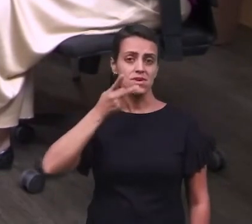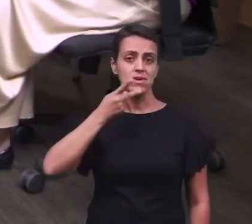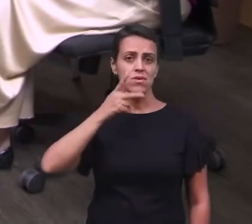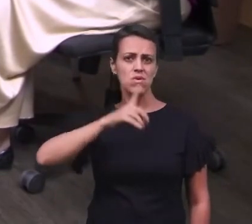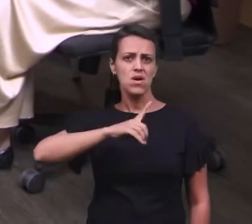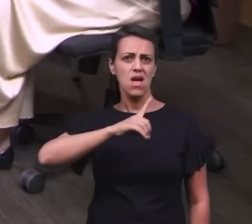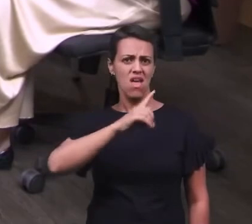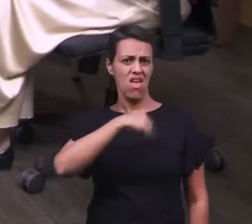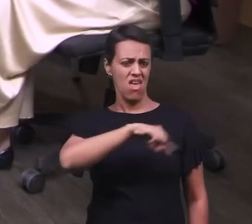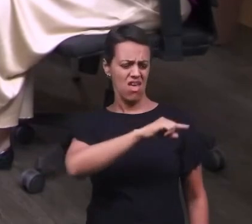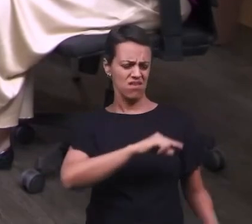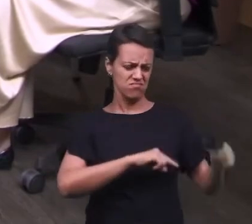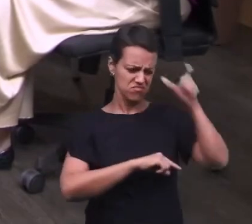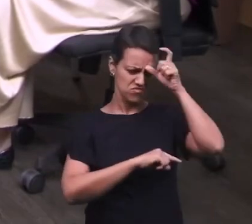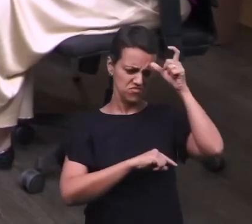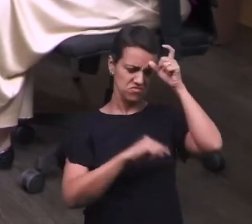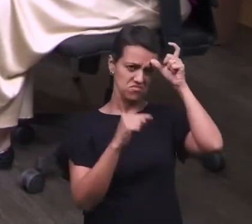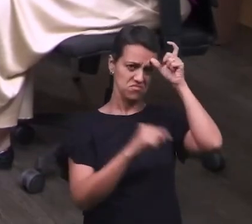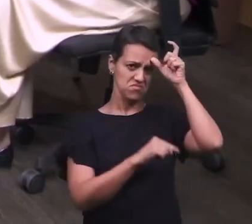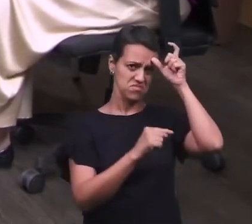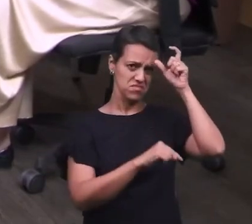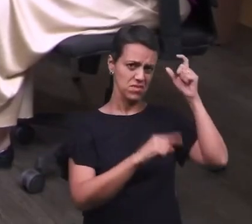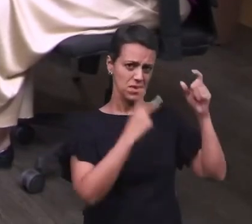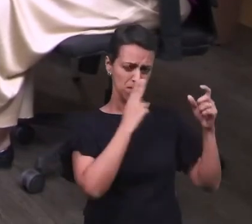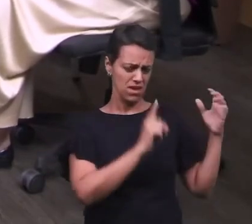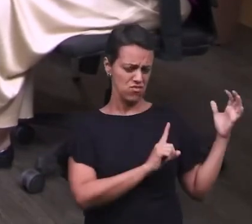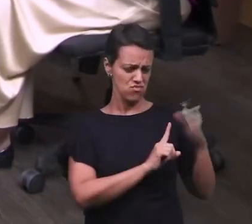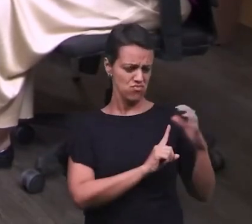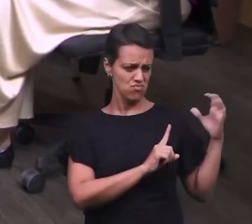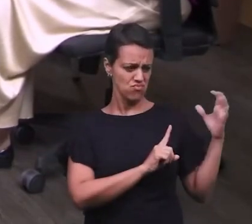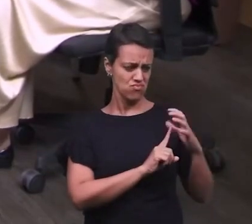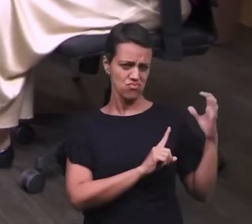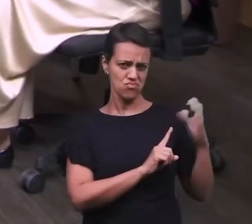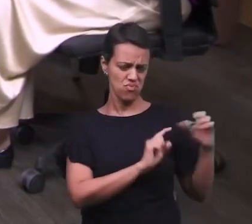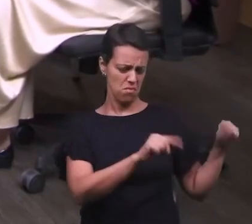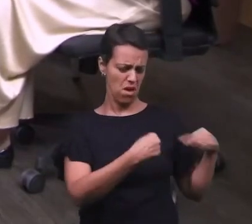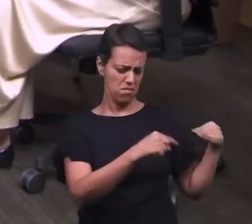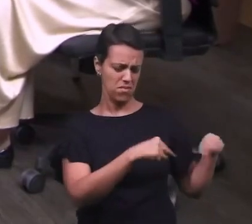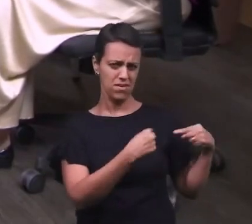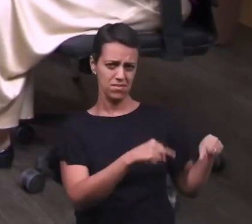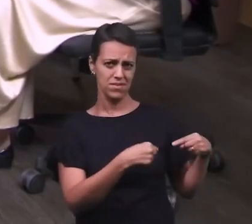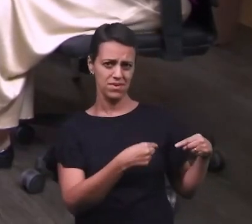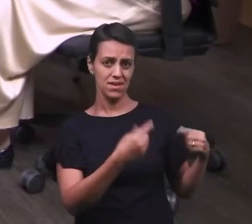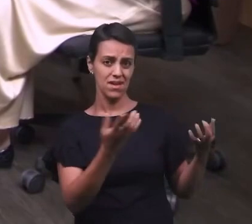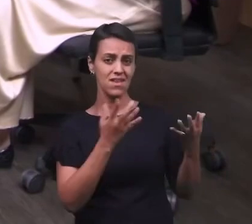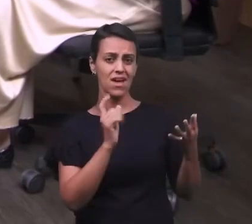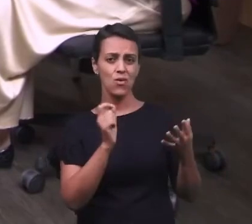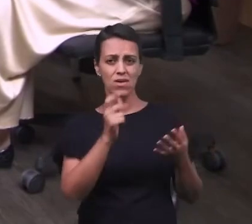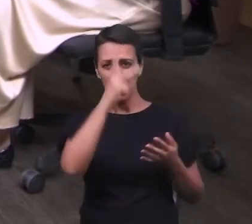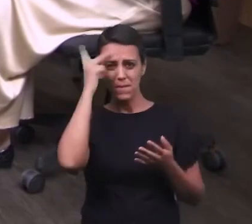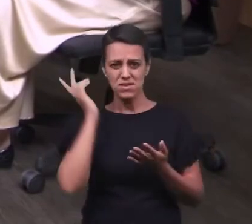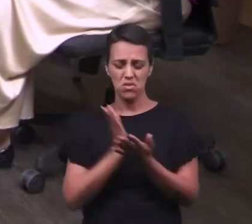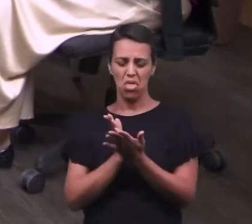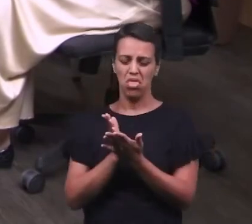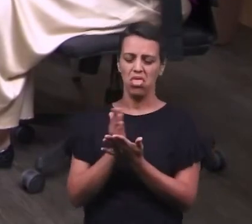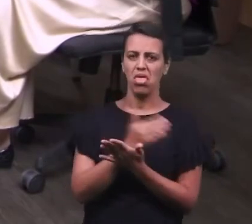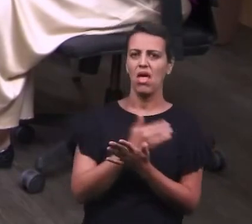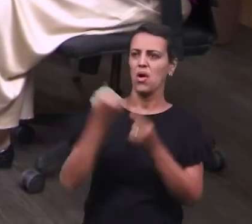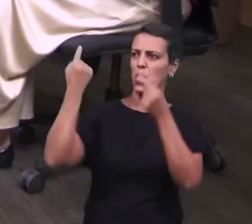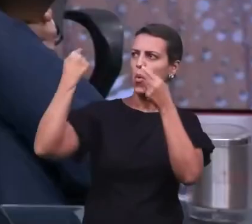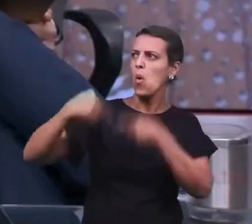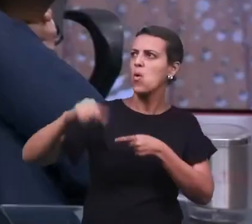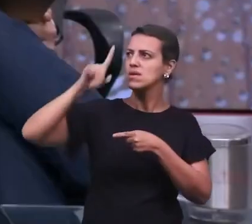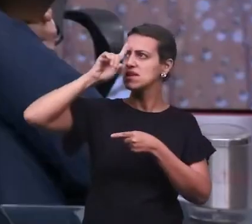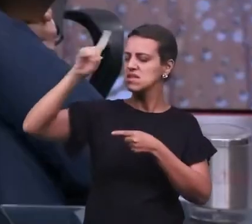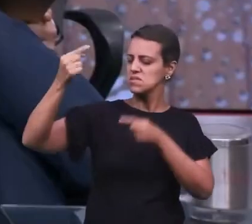está agindo nesse século para desviar o homem, ela quer isso mesmo. Ela quer que o homem se rebele contra Deus e